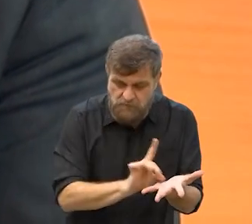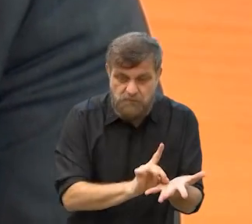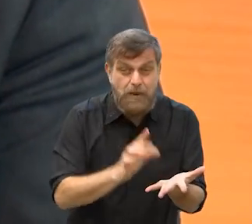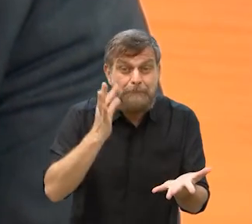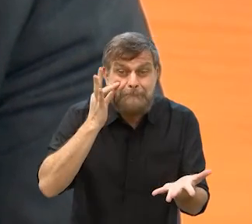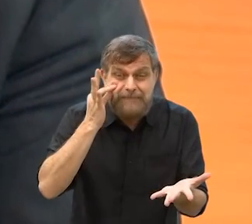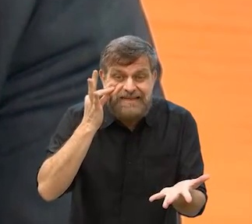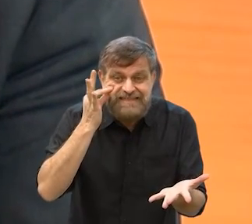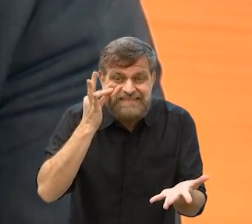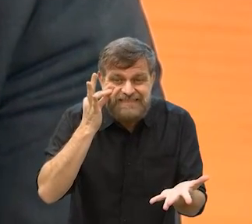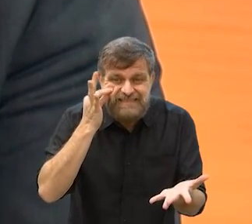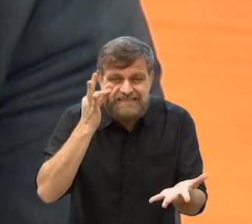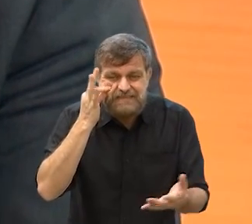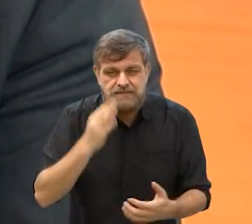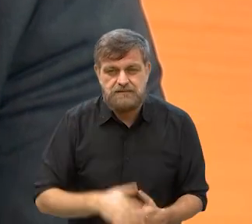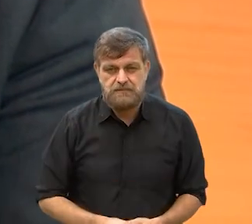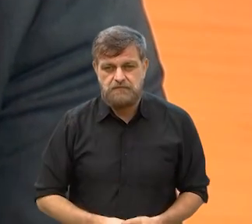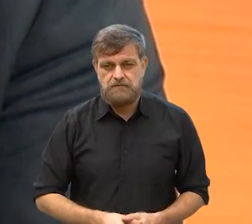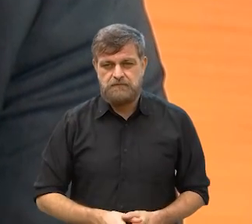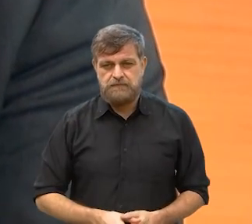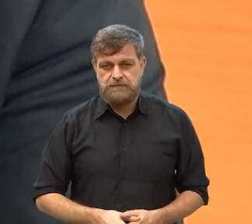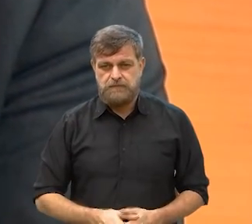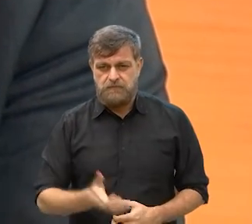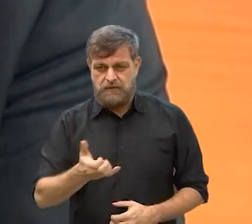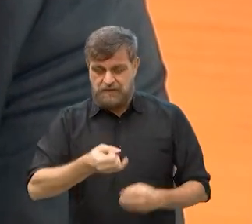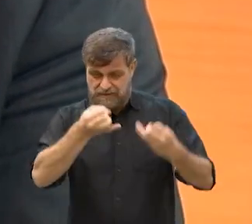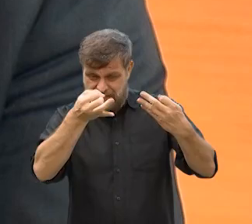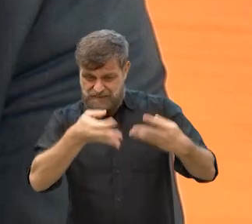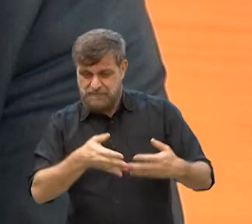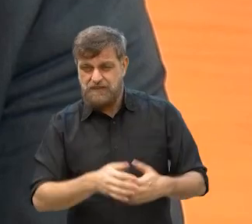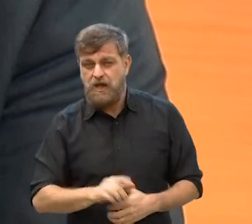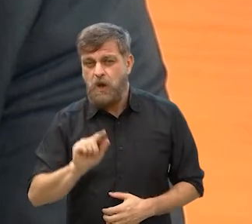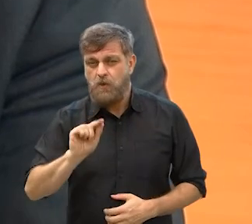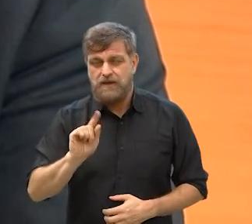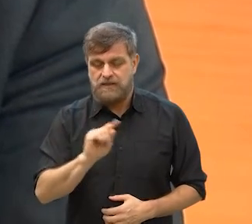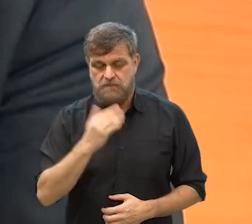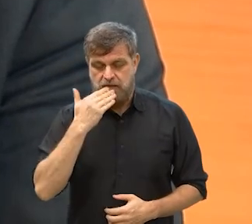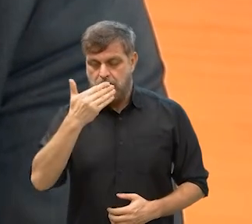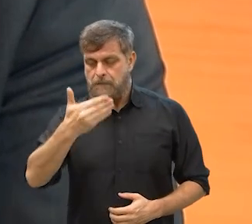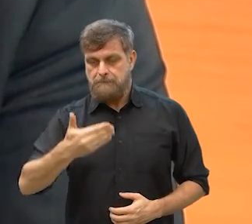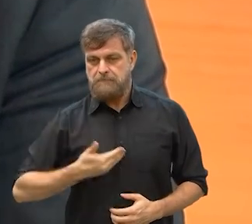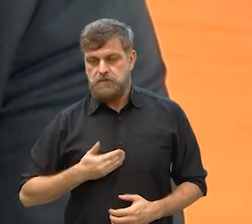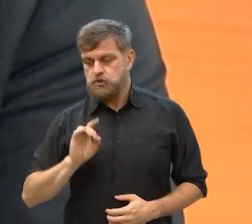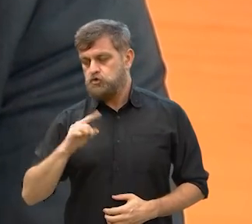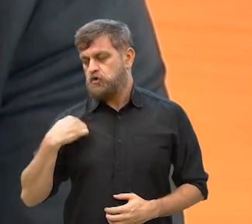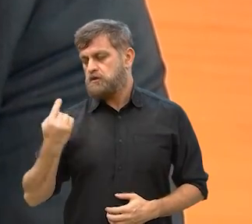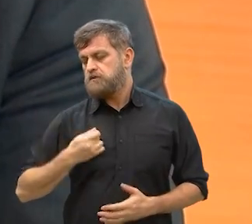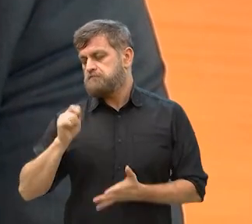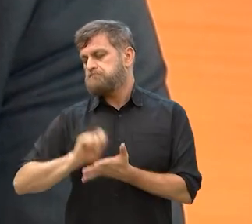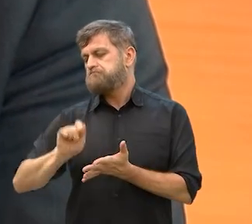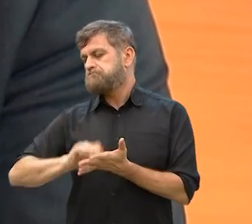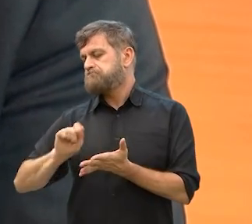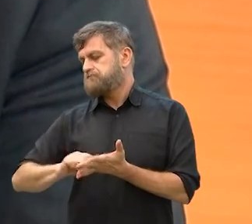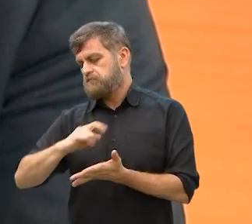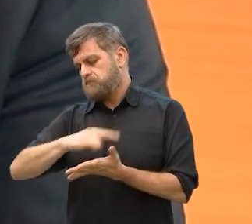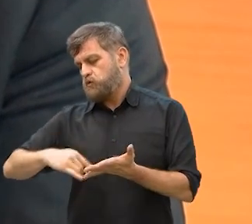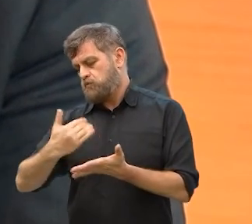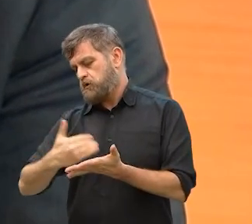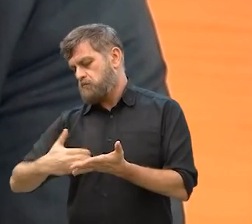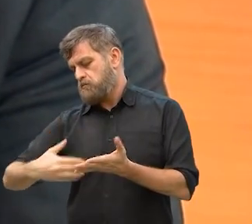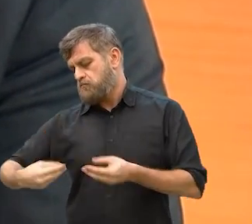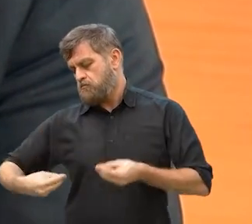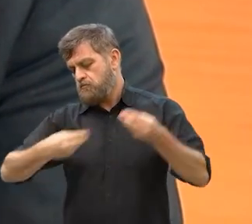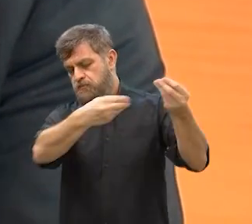frisar que não é uma demanda que chegou para nós e nós simplesmente acatamos